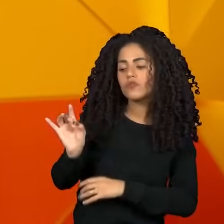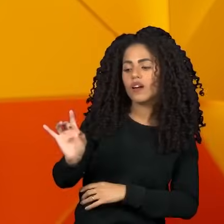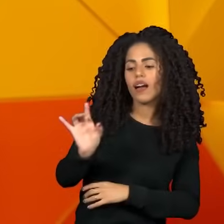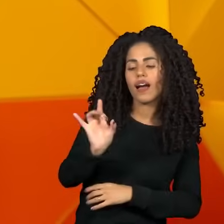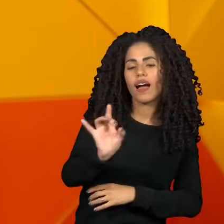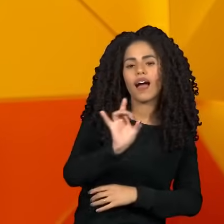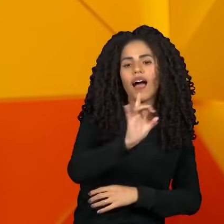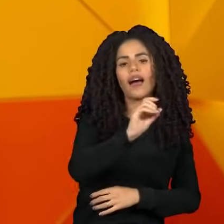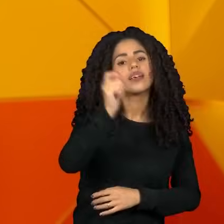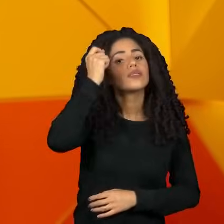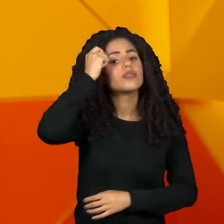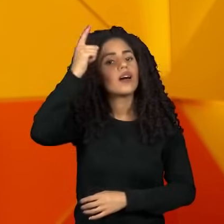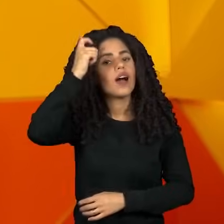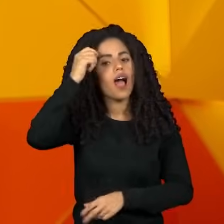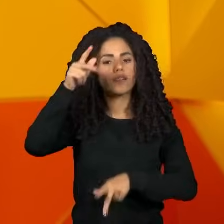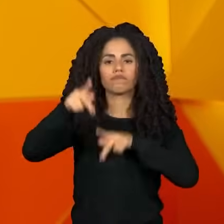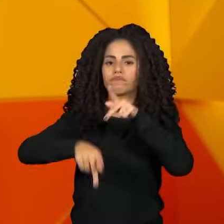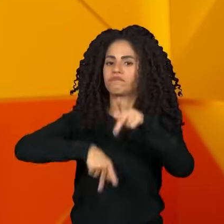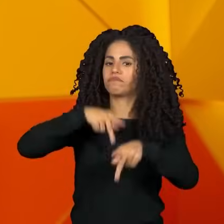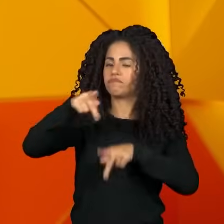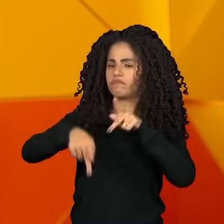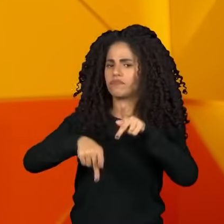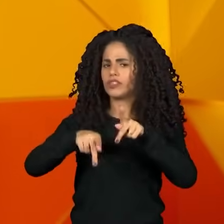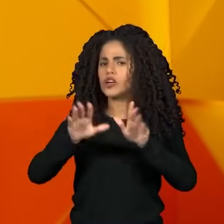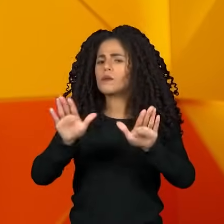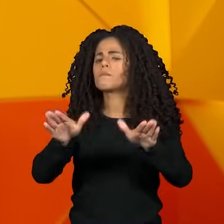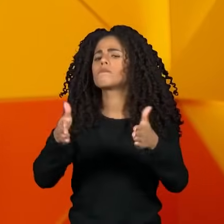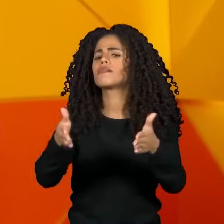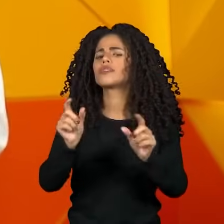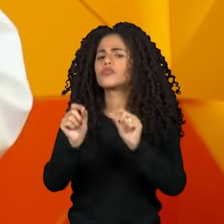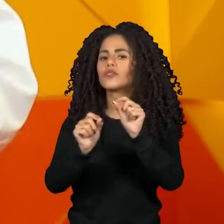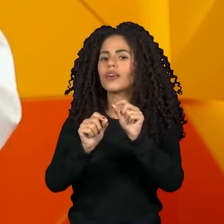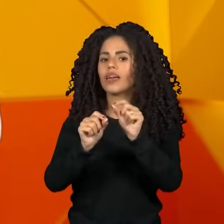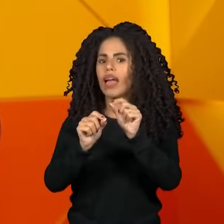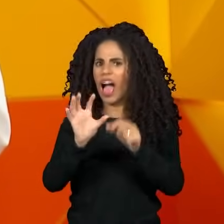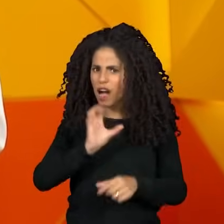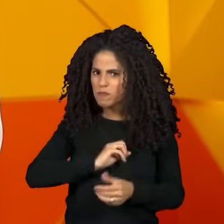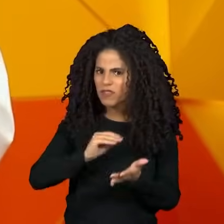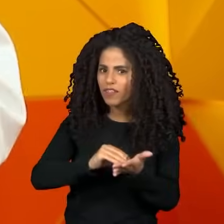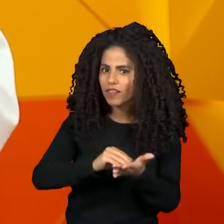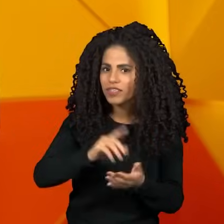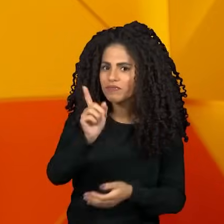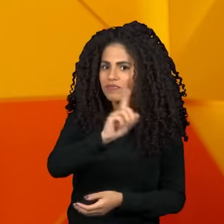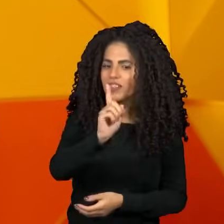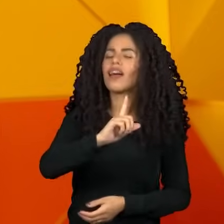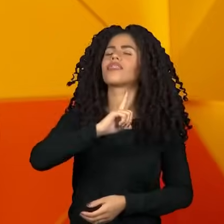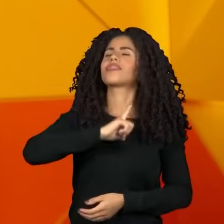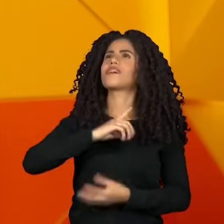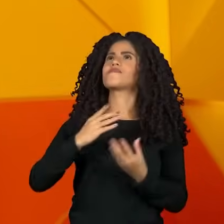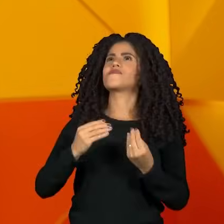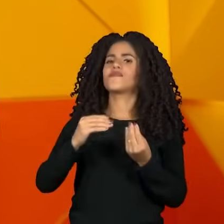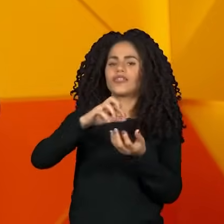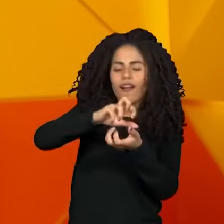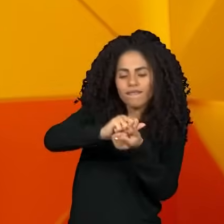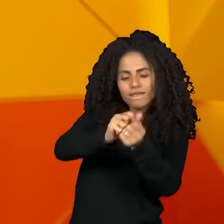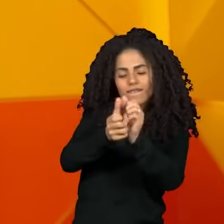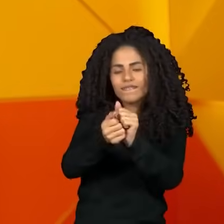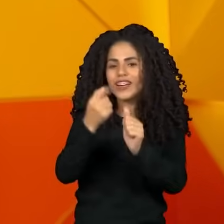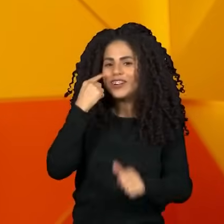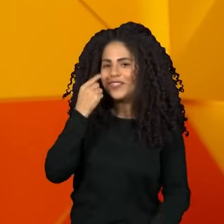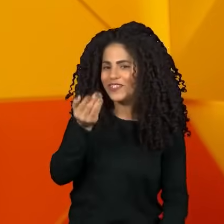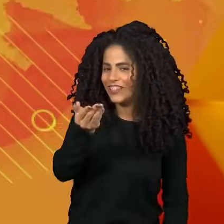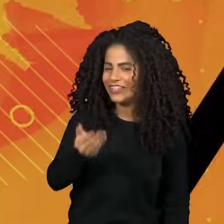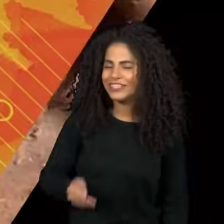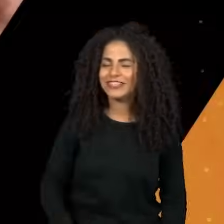com essa cultura popular. O que não falta é amor nessa relação com a cerâmica. Vamos dar uma